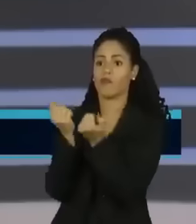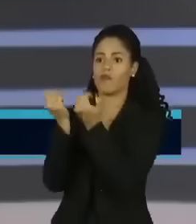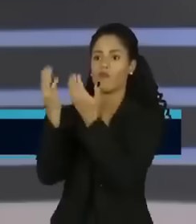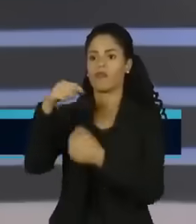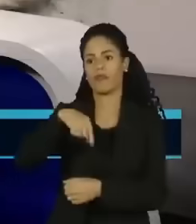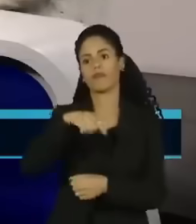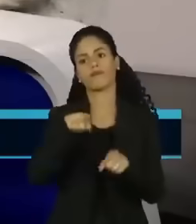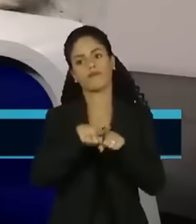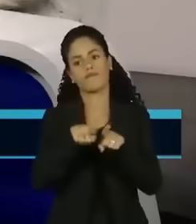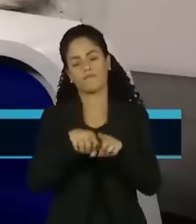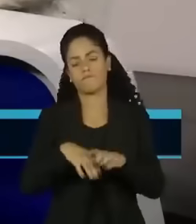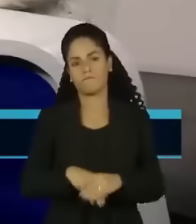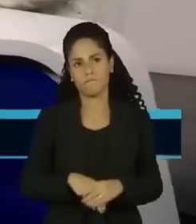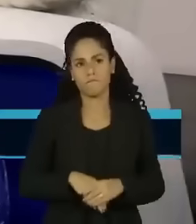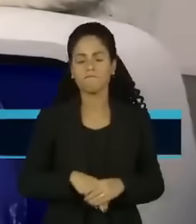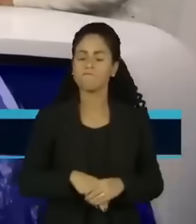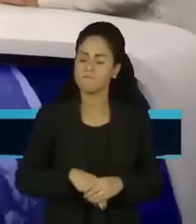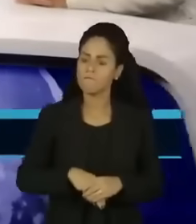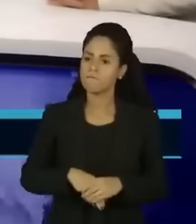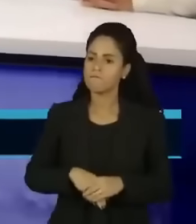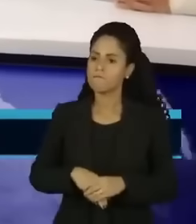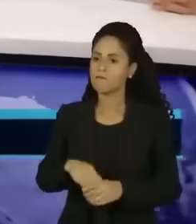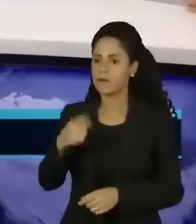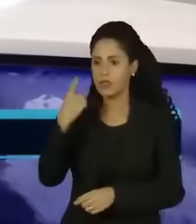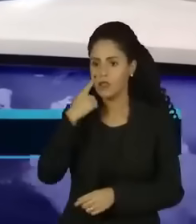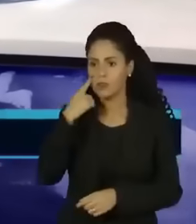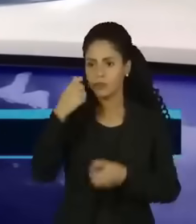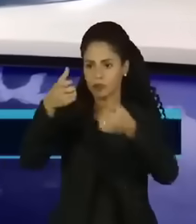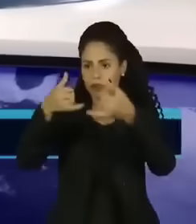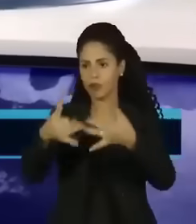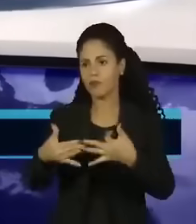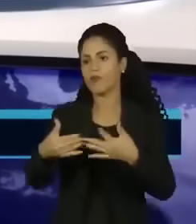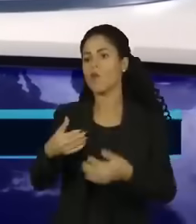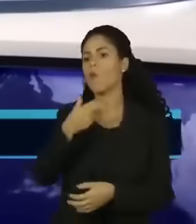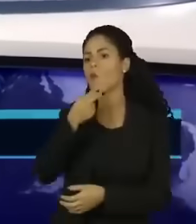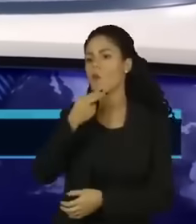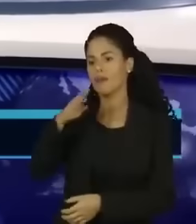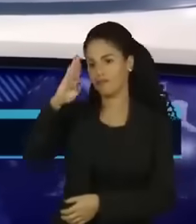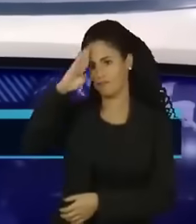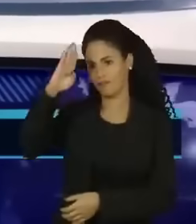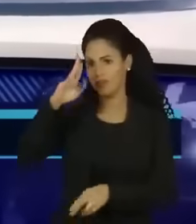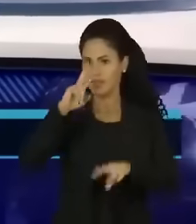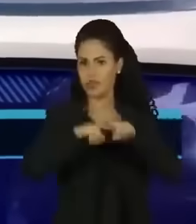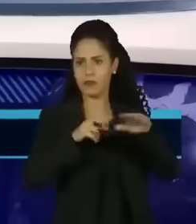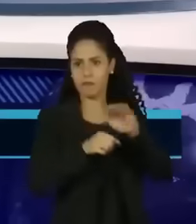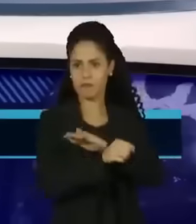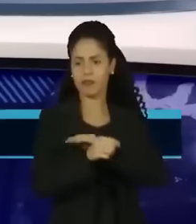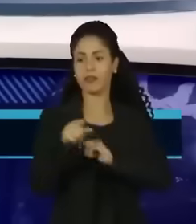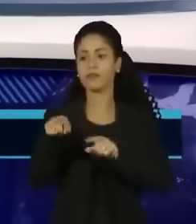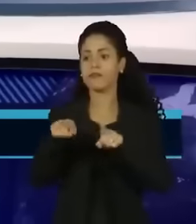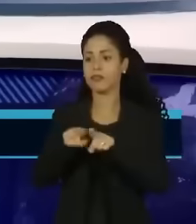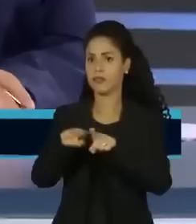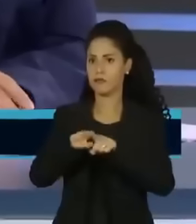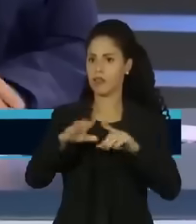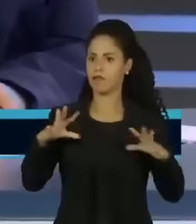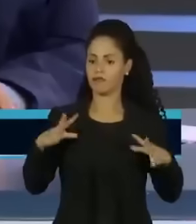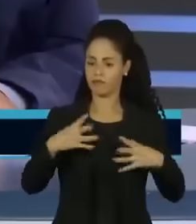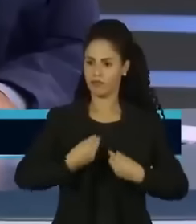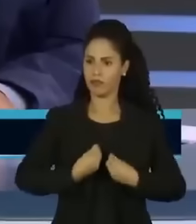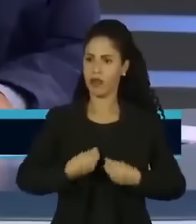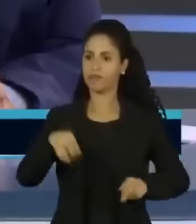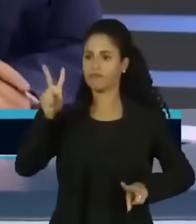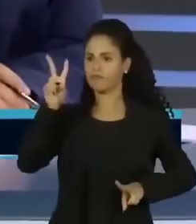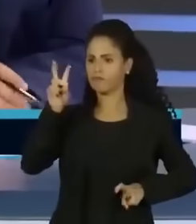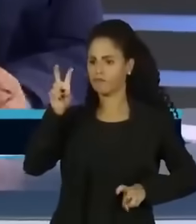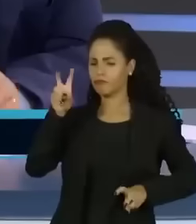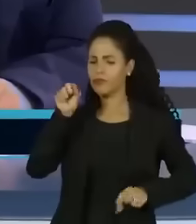não. Agora, Vila, o Sakamoto citou um militar preso, né? No despacho, o ministro Alexandre de Moraes cita, abre aspas, os